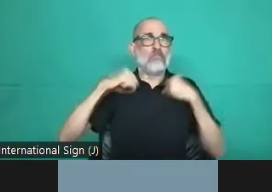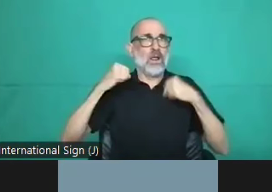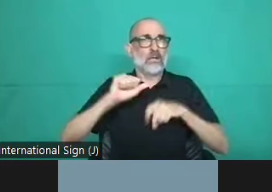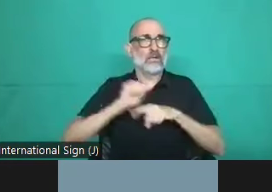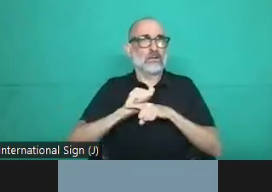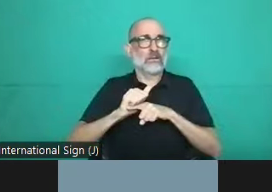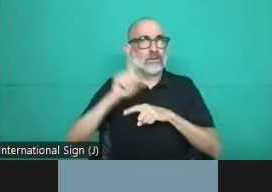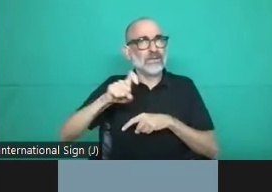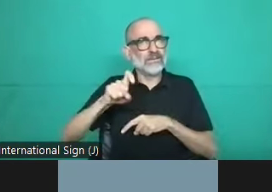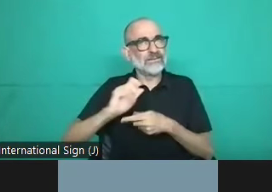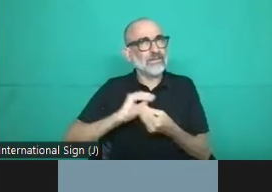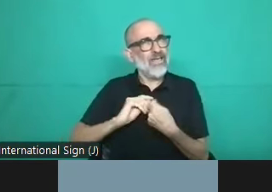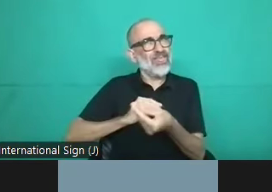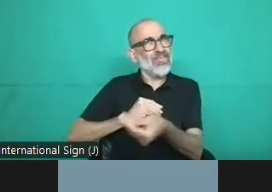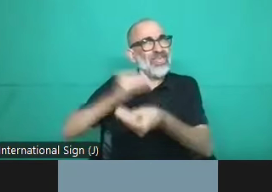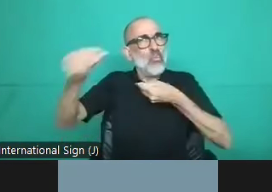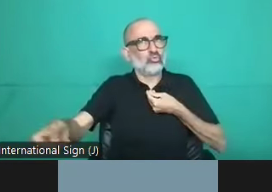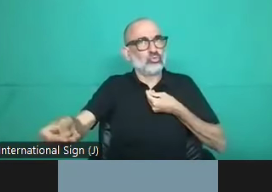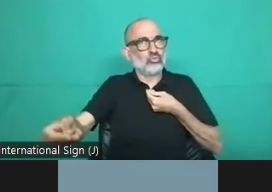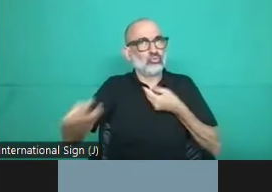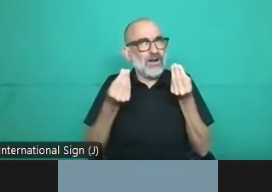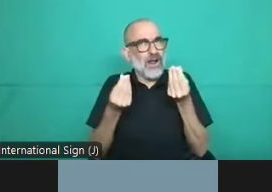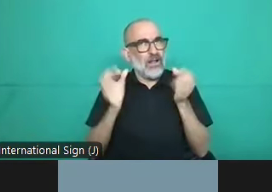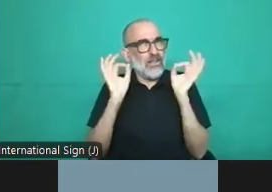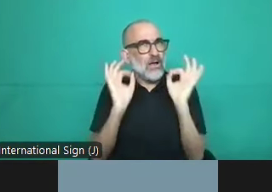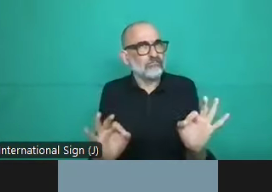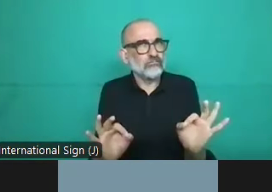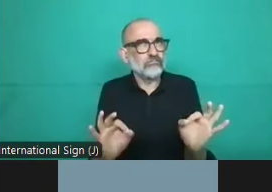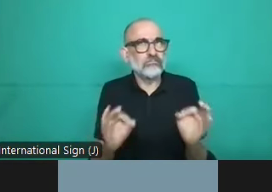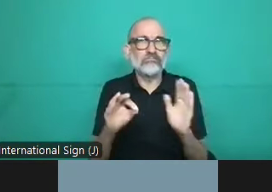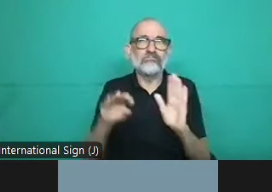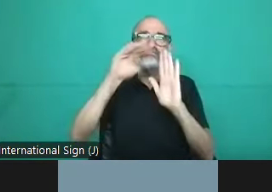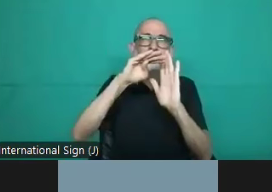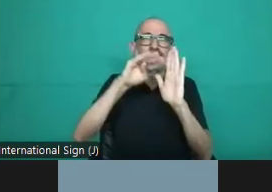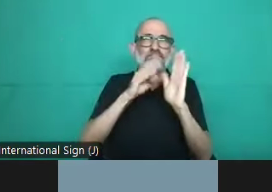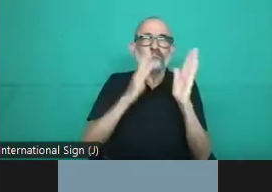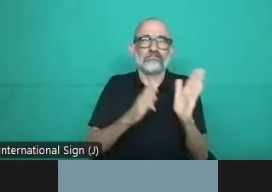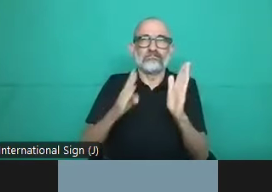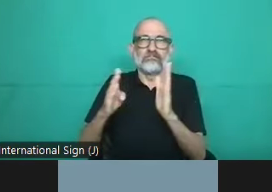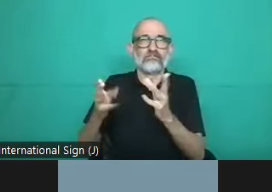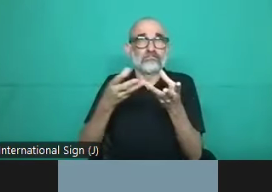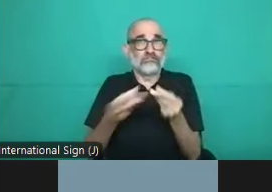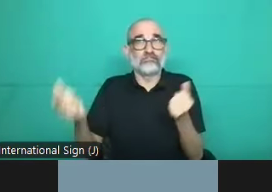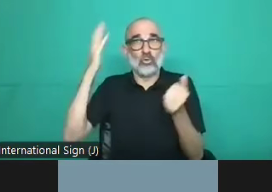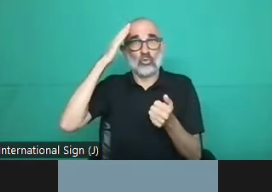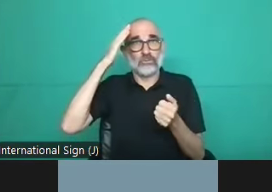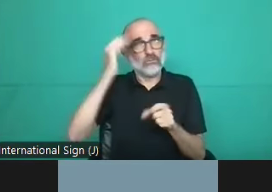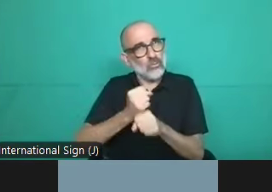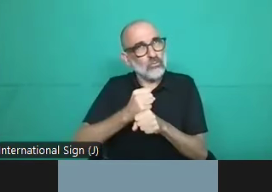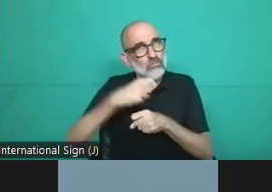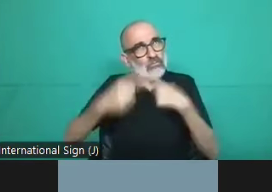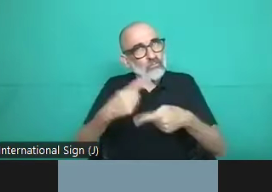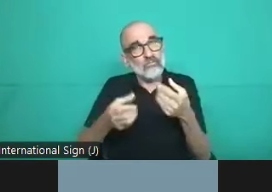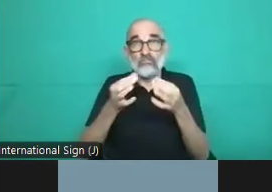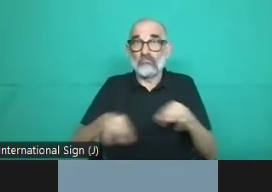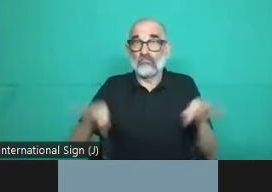É uma mudança importante na prática. Existem muitos erros de diagnóstico quando eles recebem esse treinamento. Eles receberam de